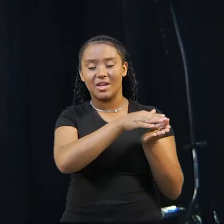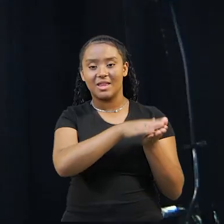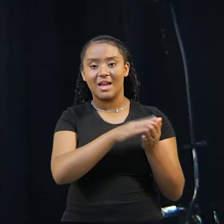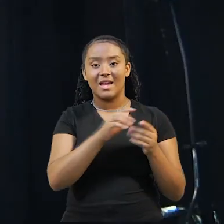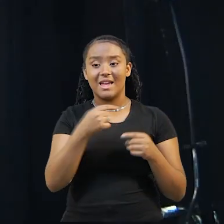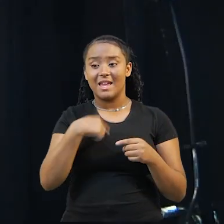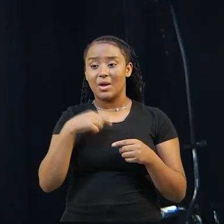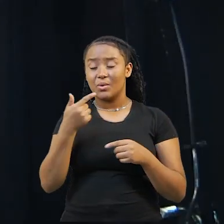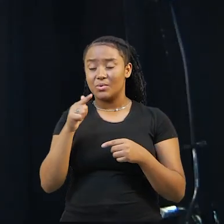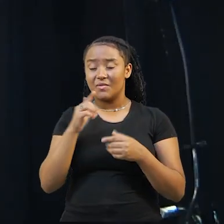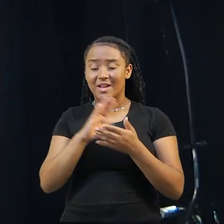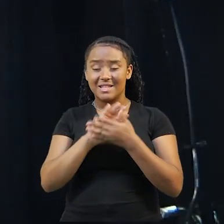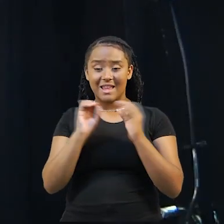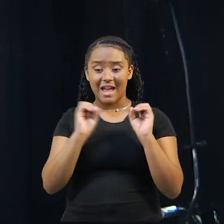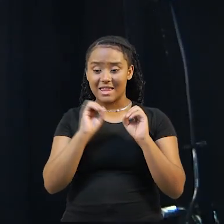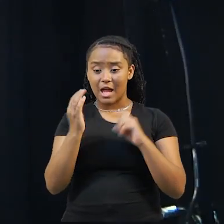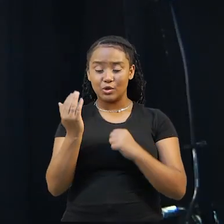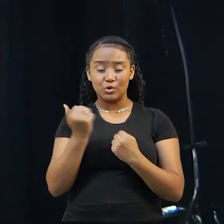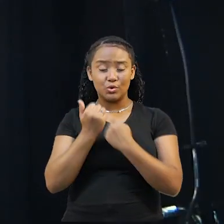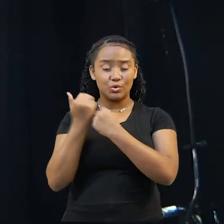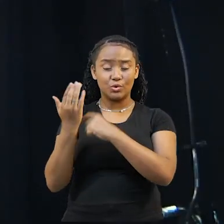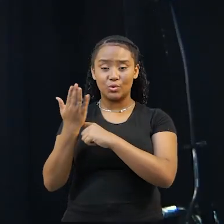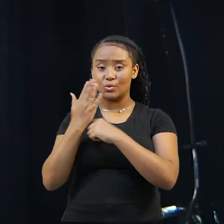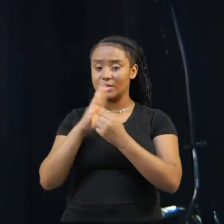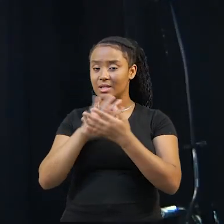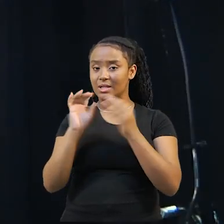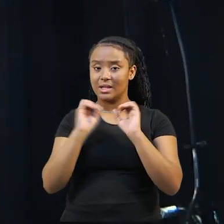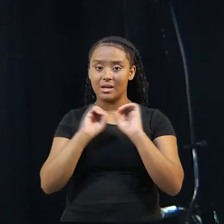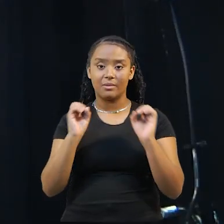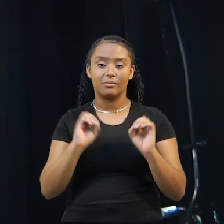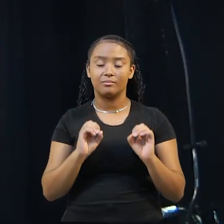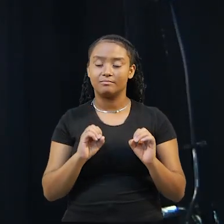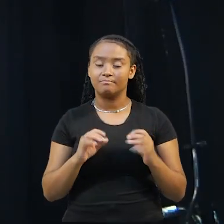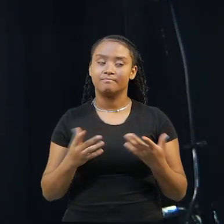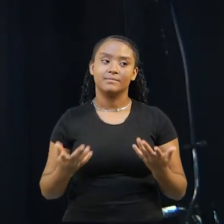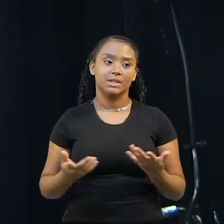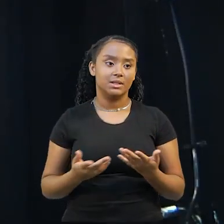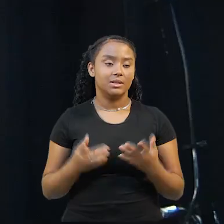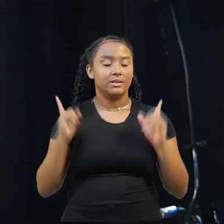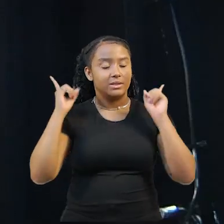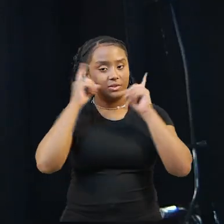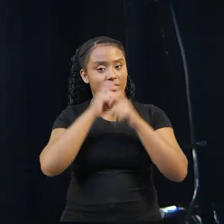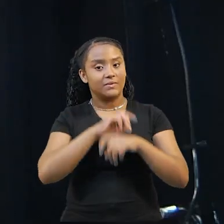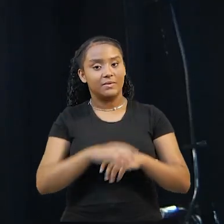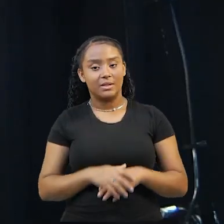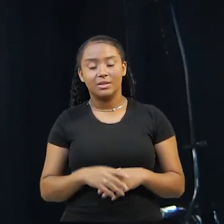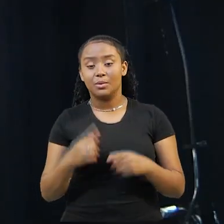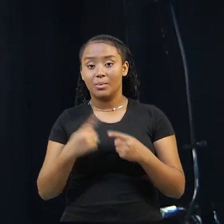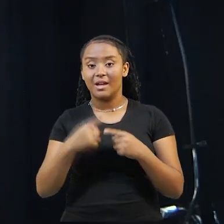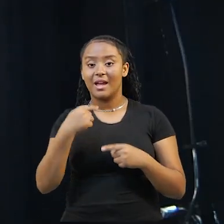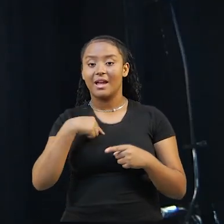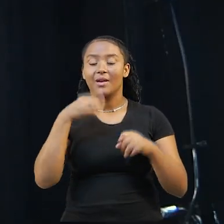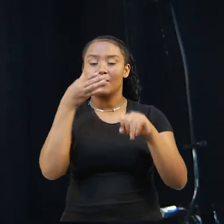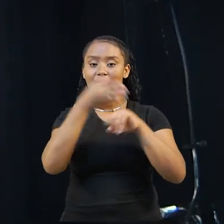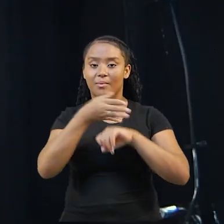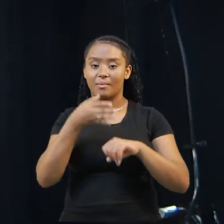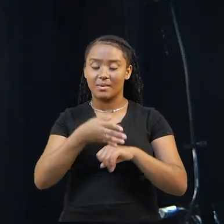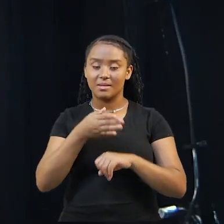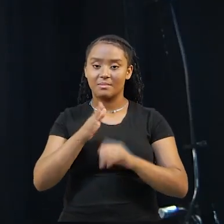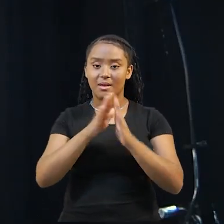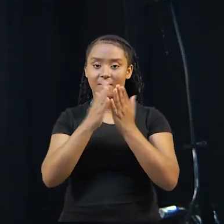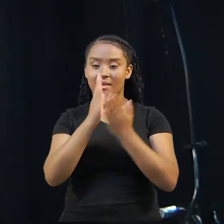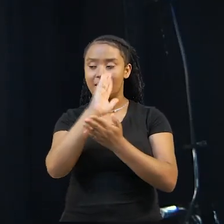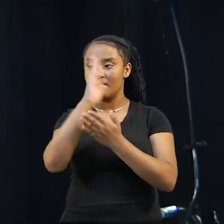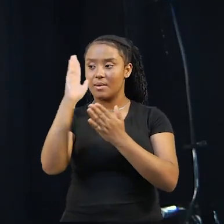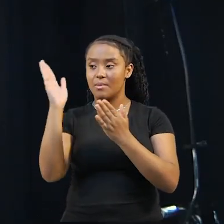assistência estudantil, né? E aí eu falo que a universidade ela é muito importante para tudo, assim. Então, eu tinha acesso à biblioteca com